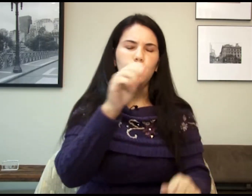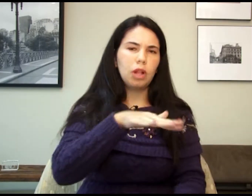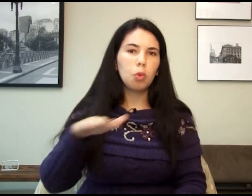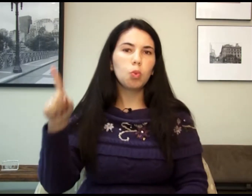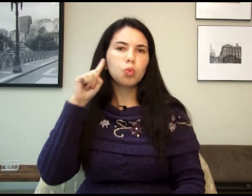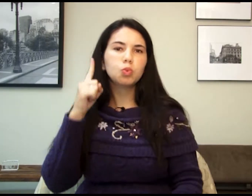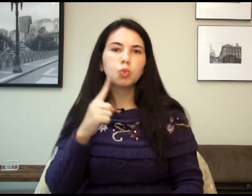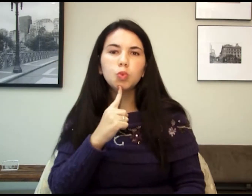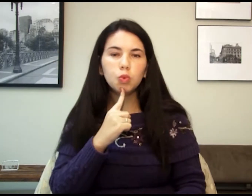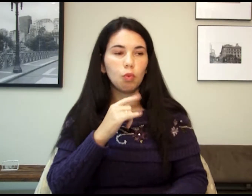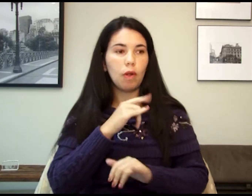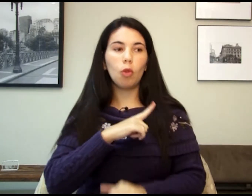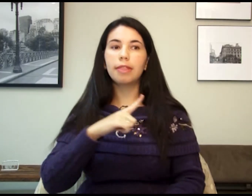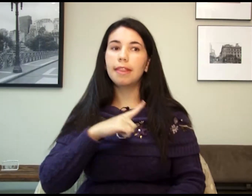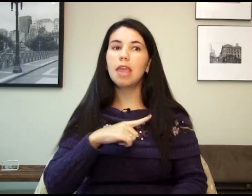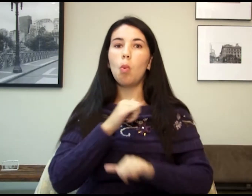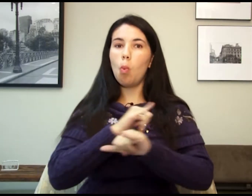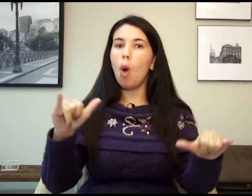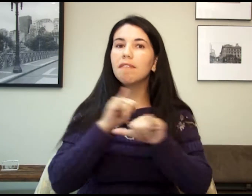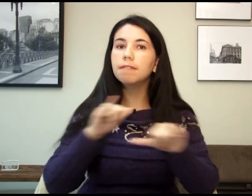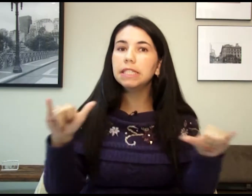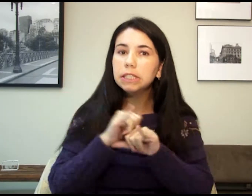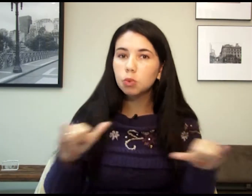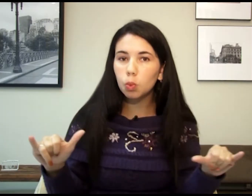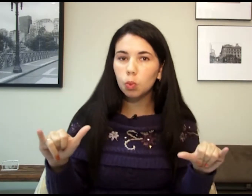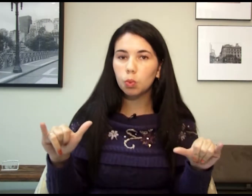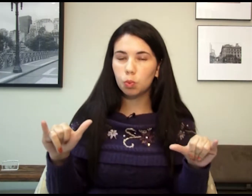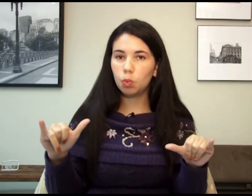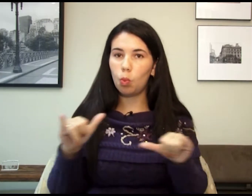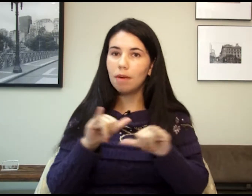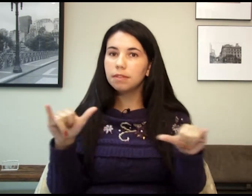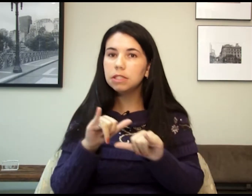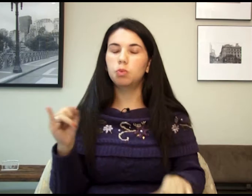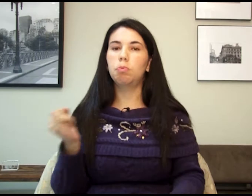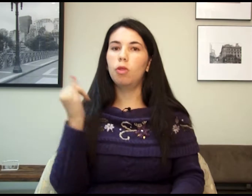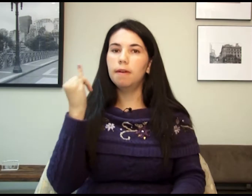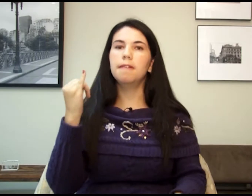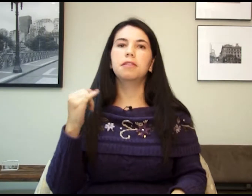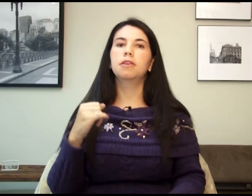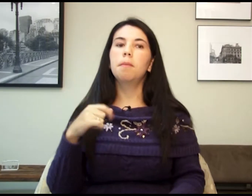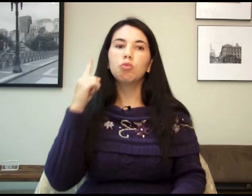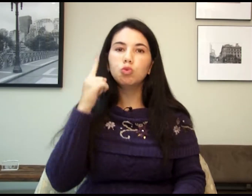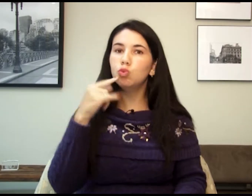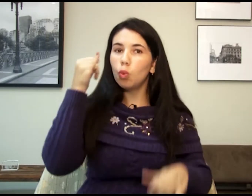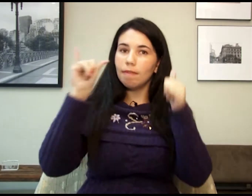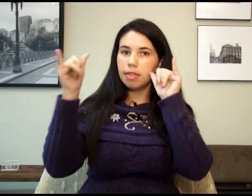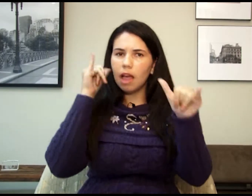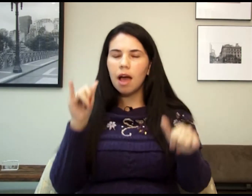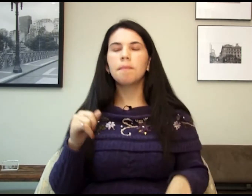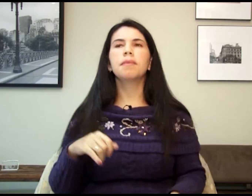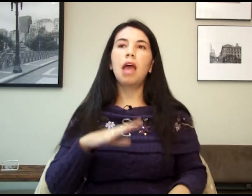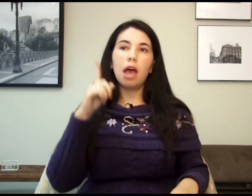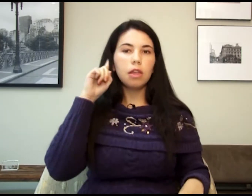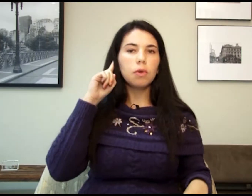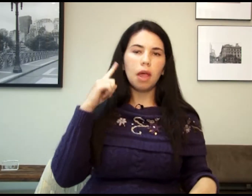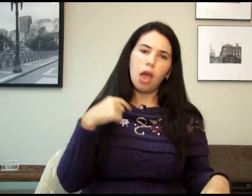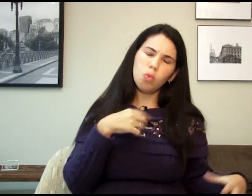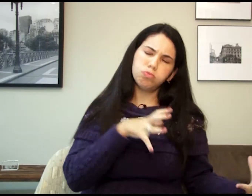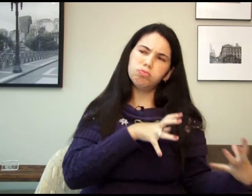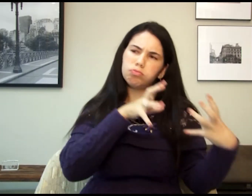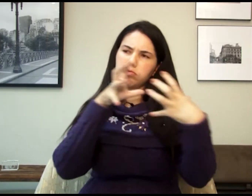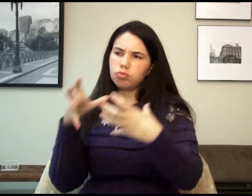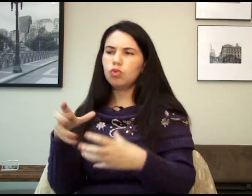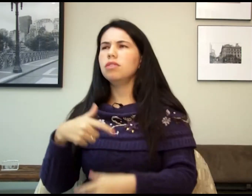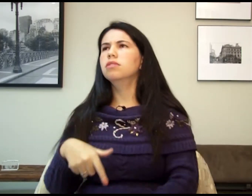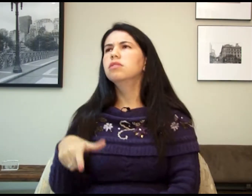Então estava lá na escola e o professor chamou todos os surdos e disse: "Tem uma informação muito importante, é para vocês saberem